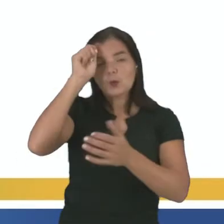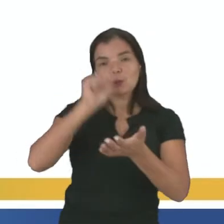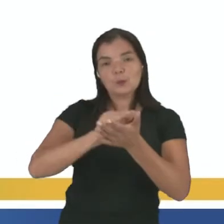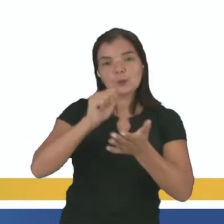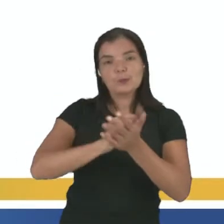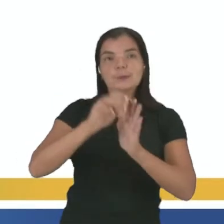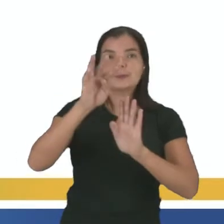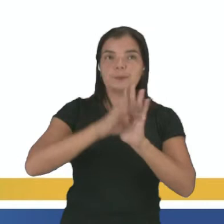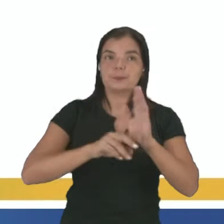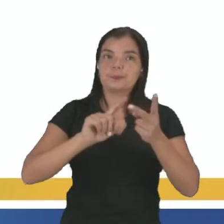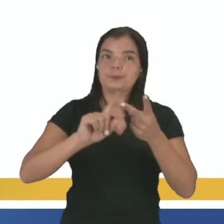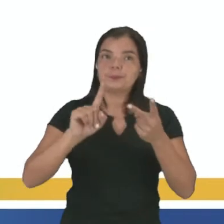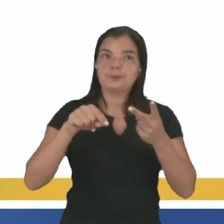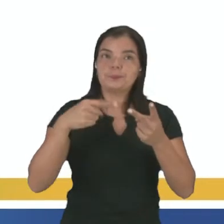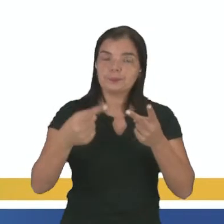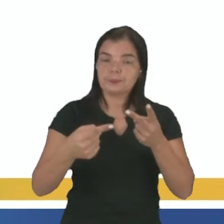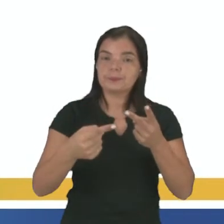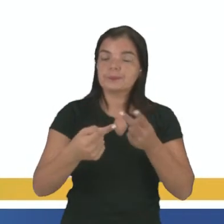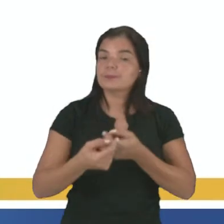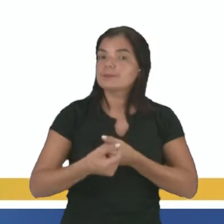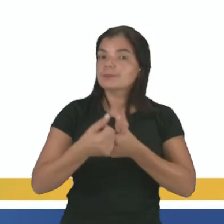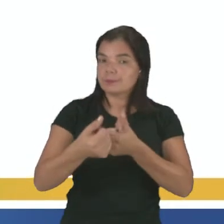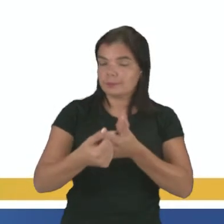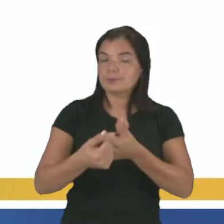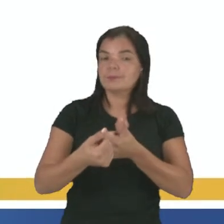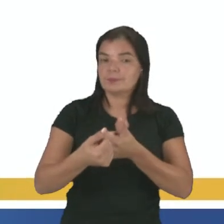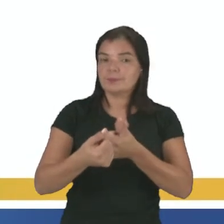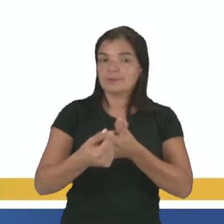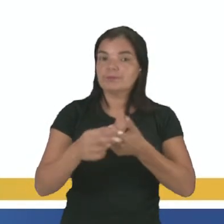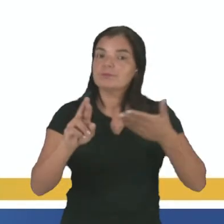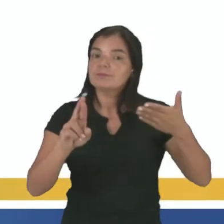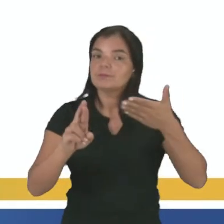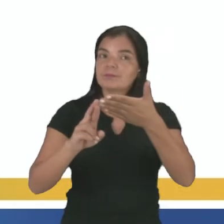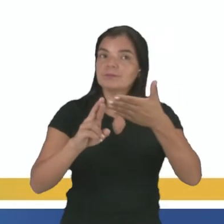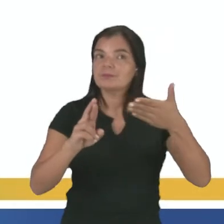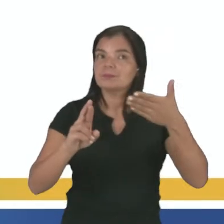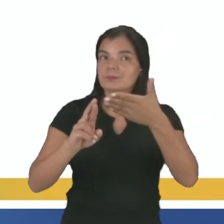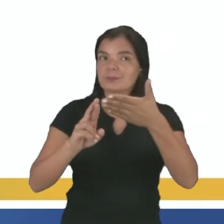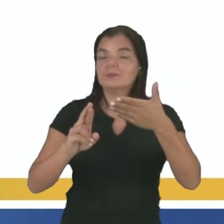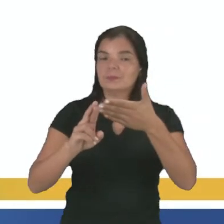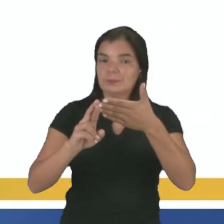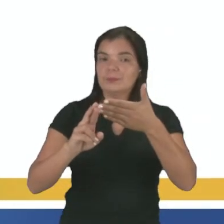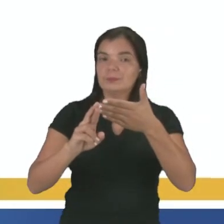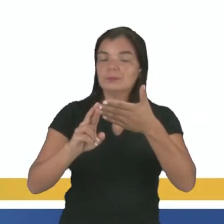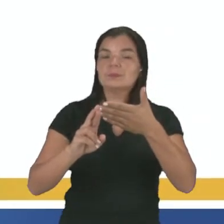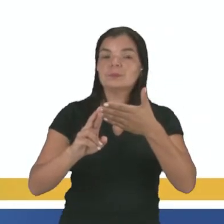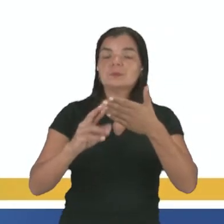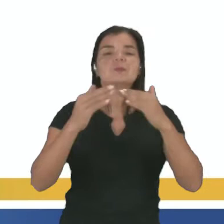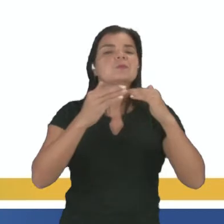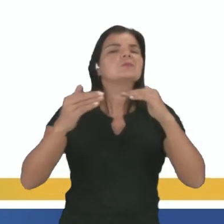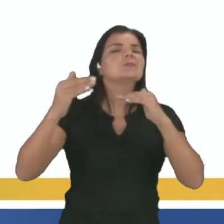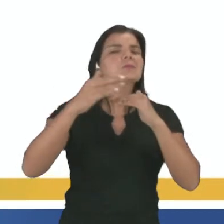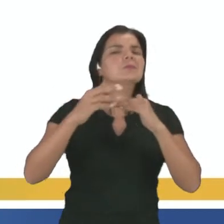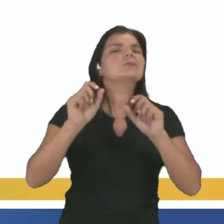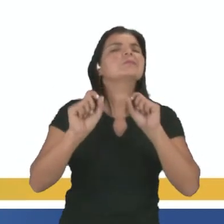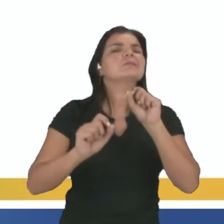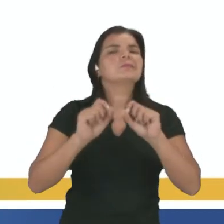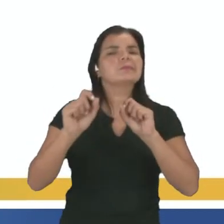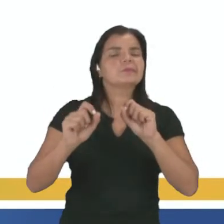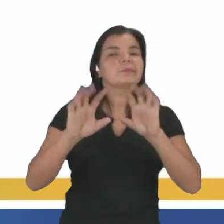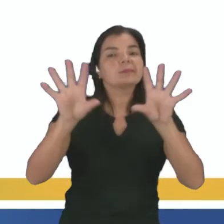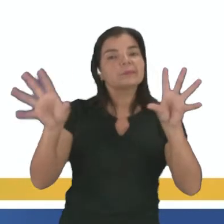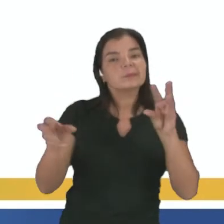texto. Depois, cite as fontes e referências, ou seja, em cima de que